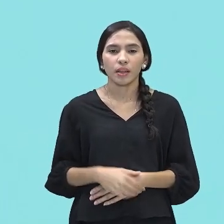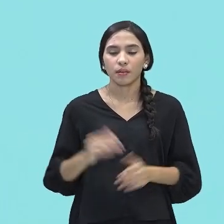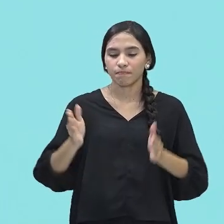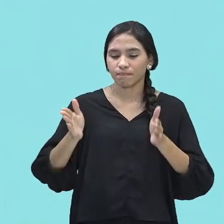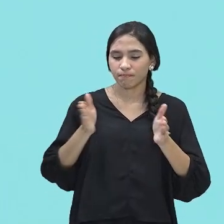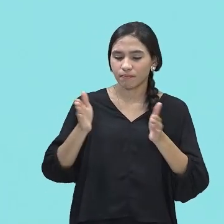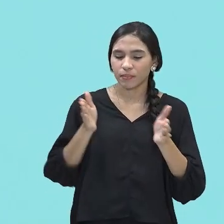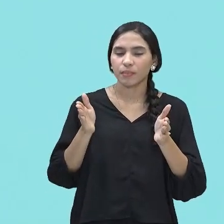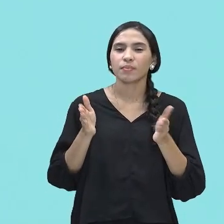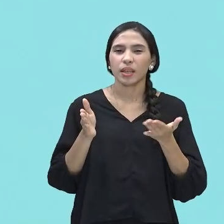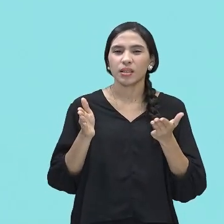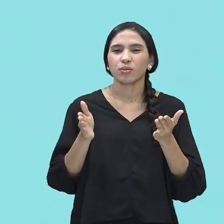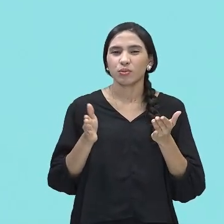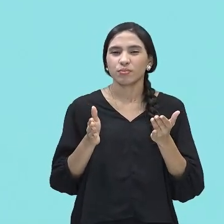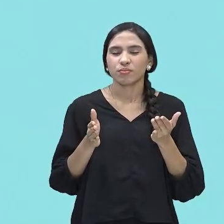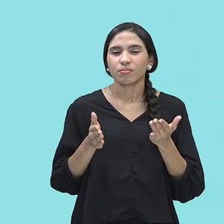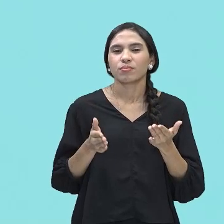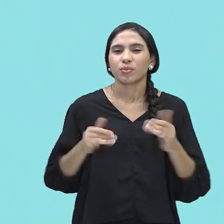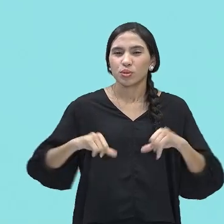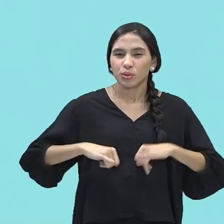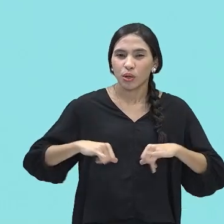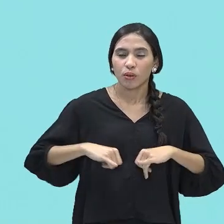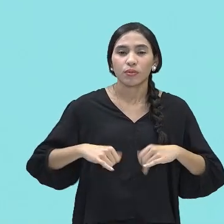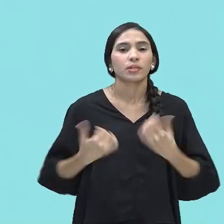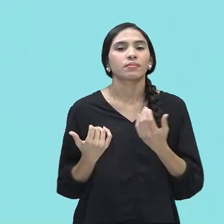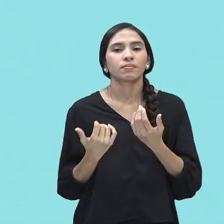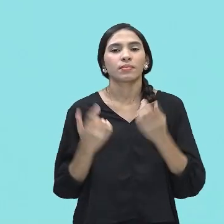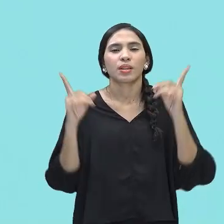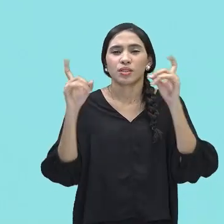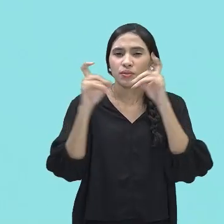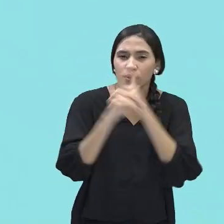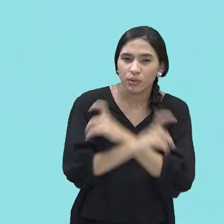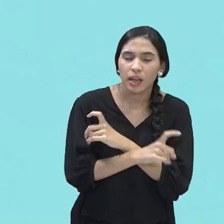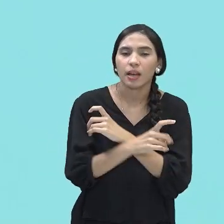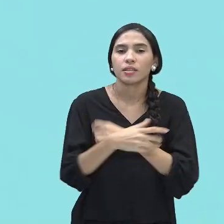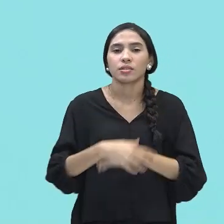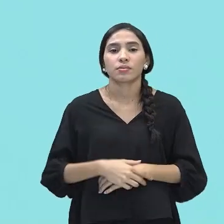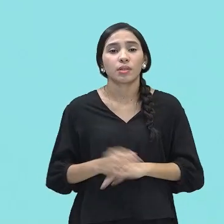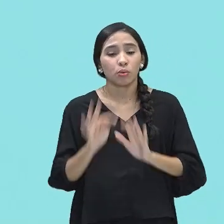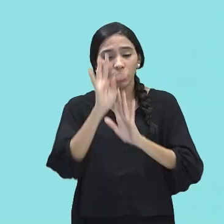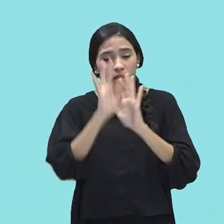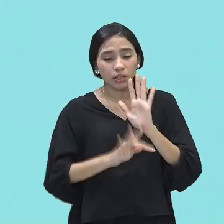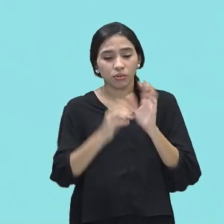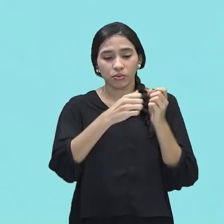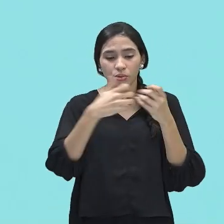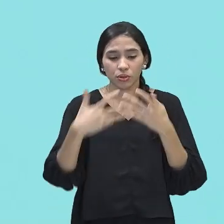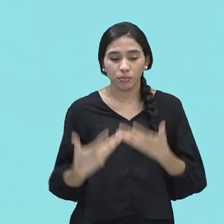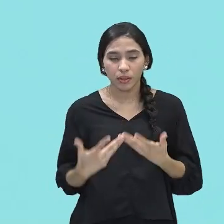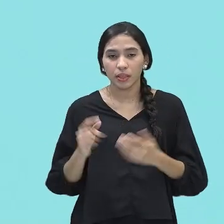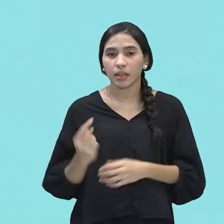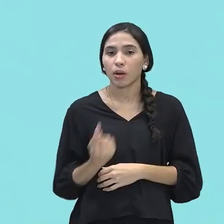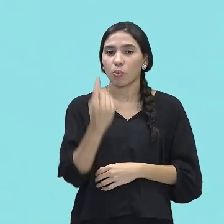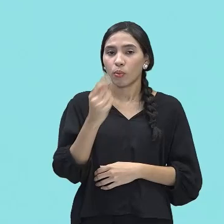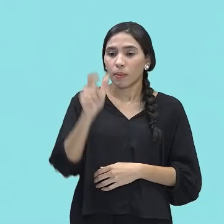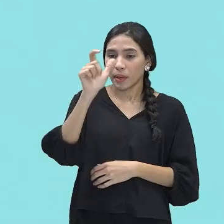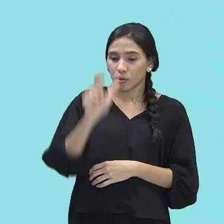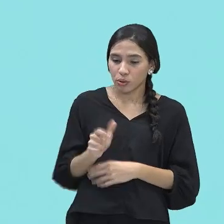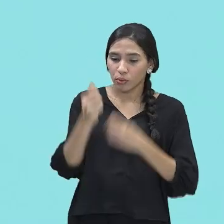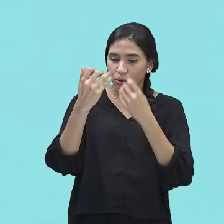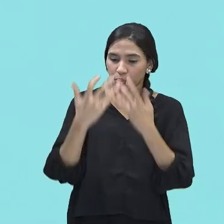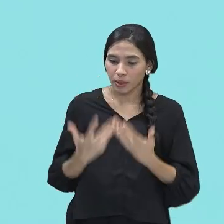é doloroso. Então ela passou por muitas dificuldades. Então o texto começa com o narrador falando e